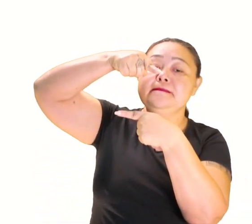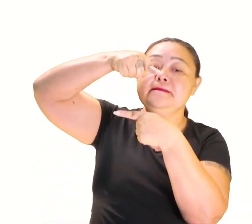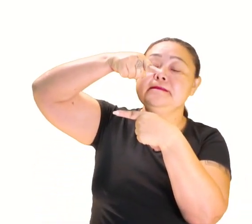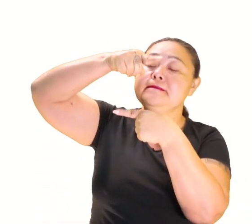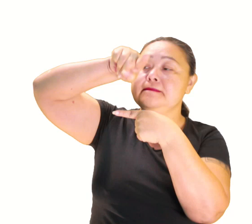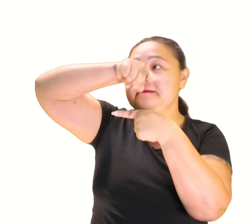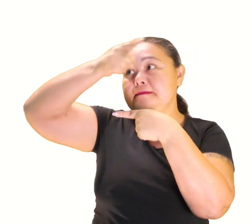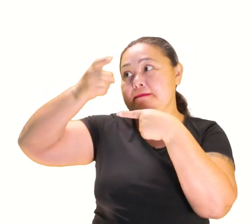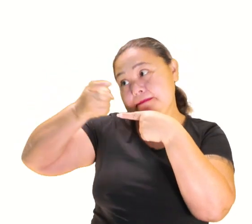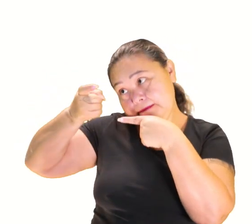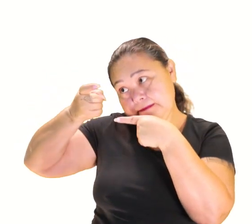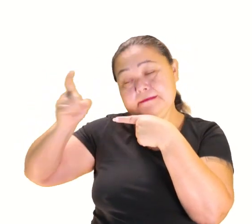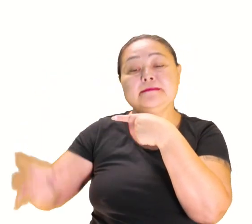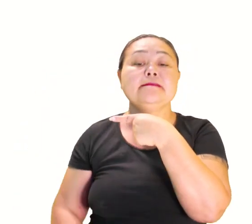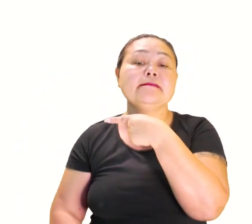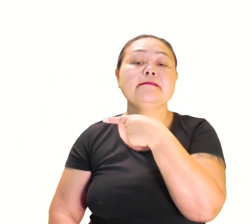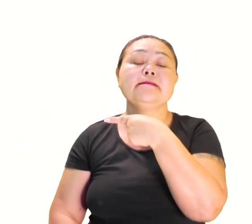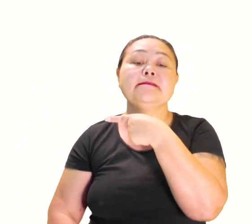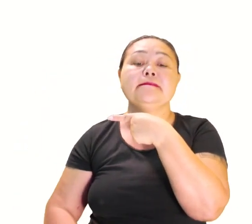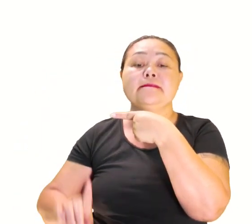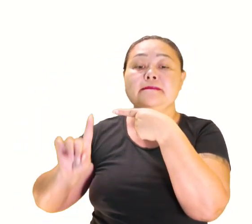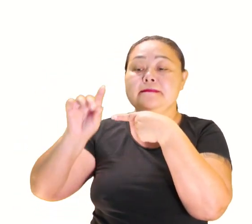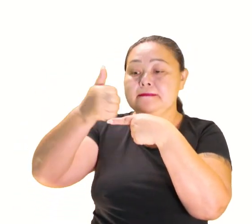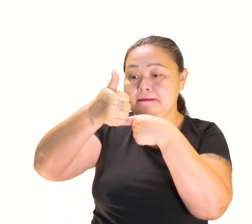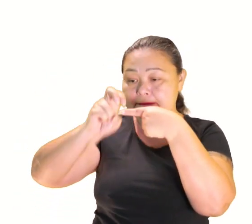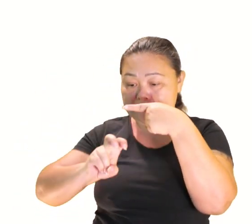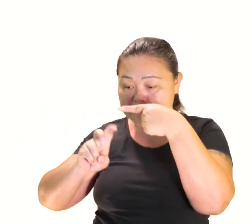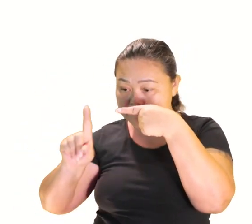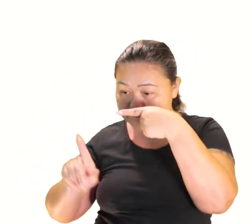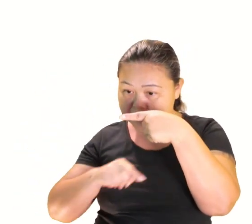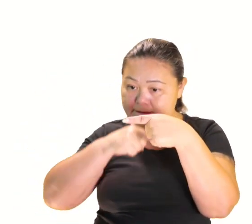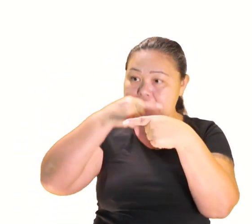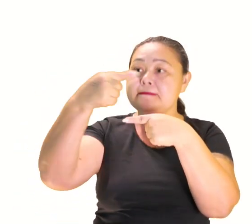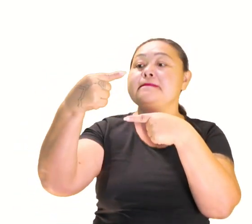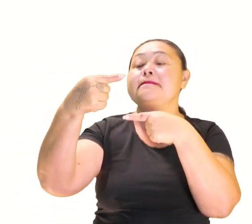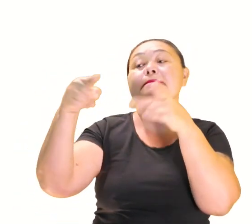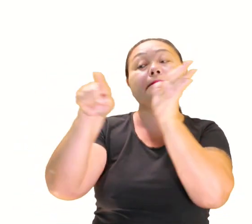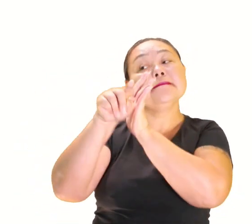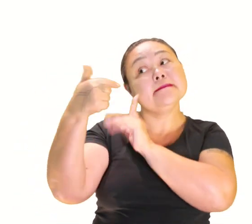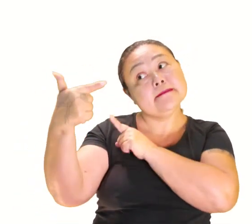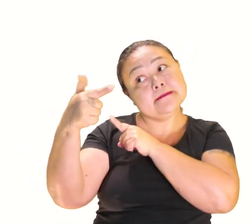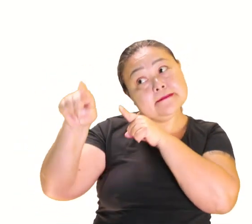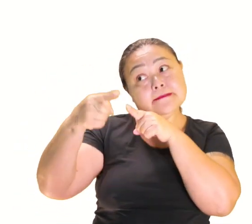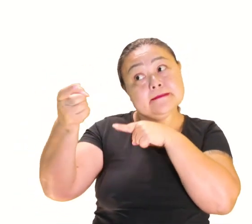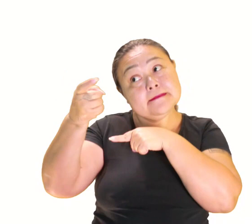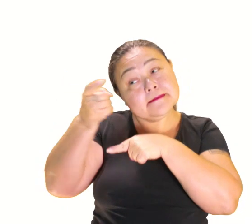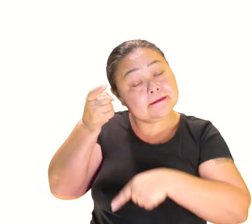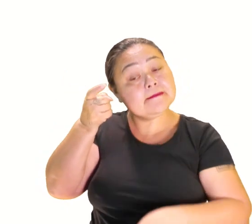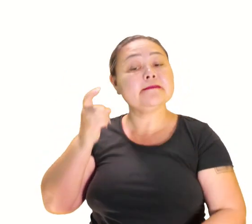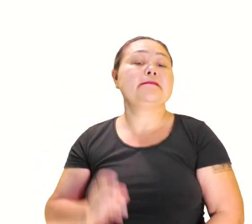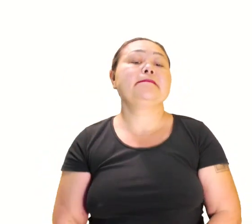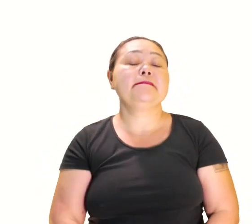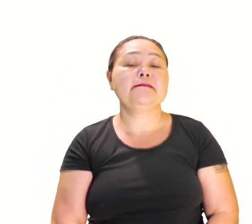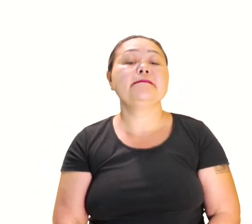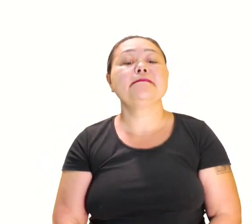a esse igual a esse, como sempre, né? Então, 1 quinto elevado a menos 2 vai ser igual a x. Quem